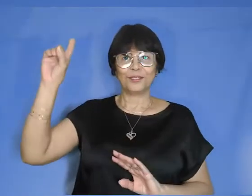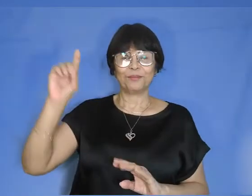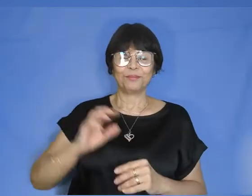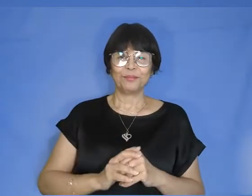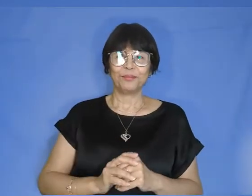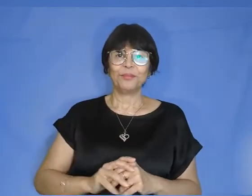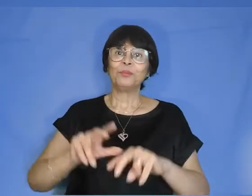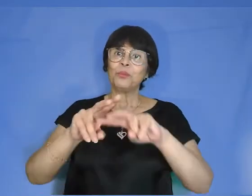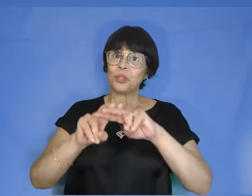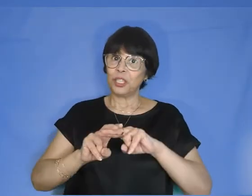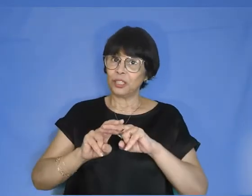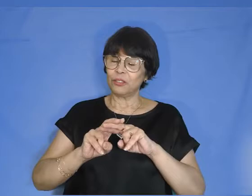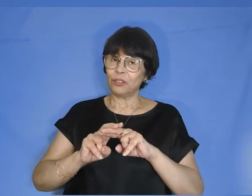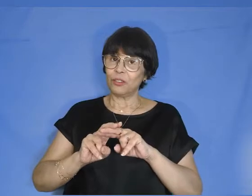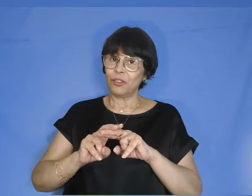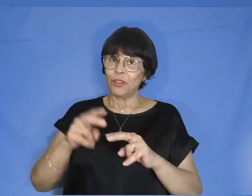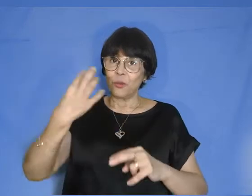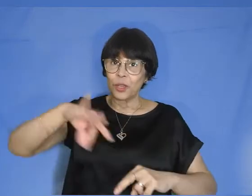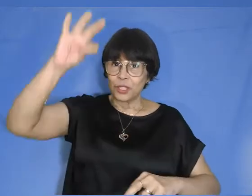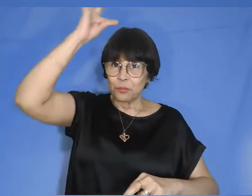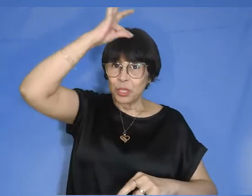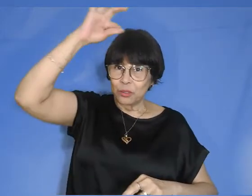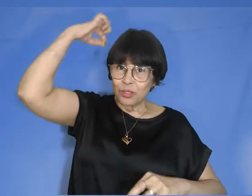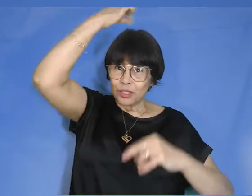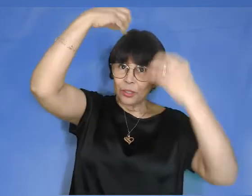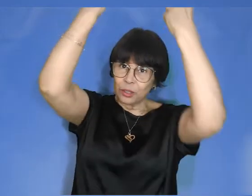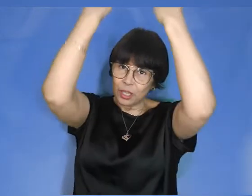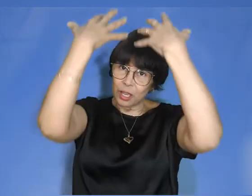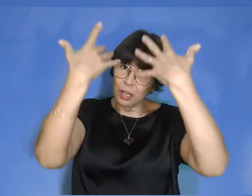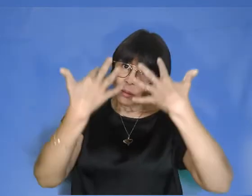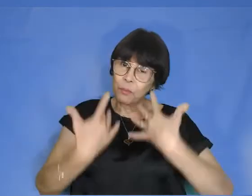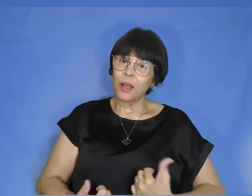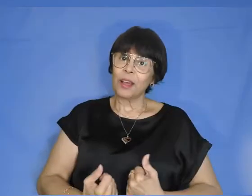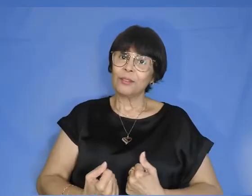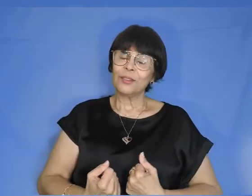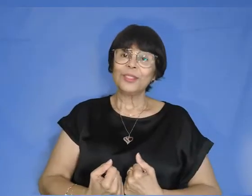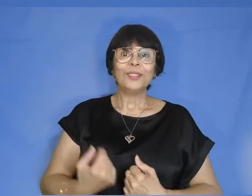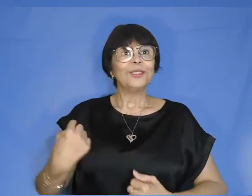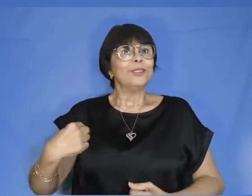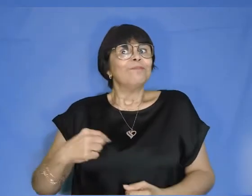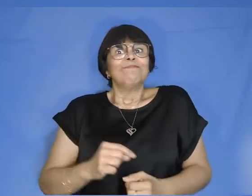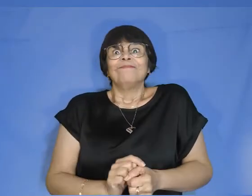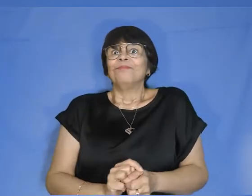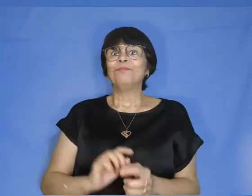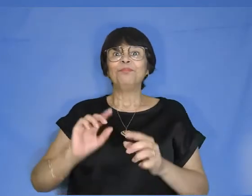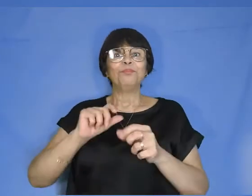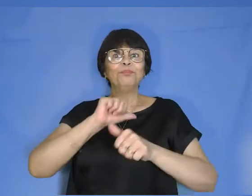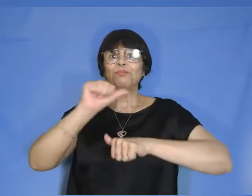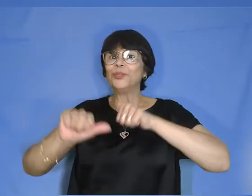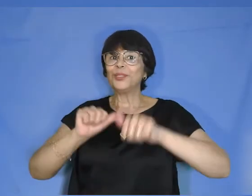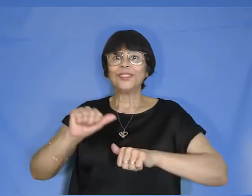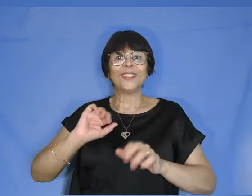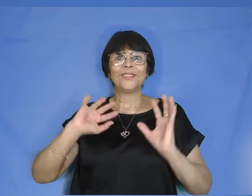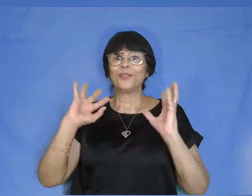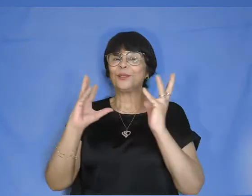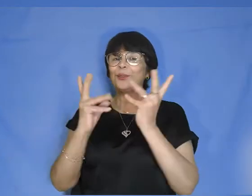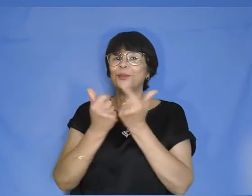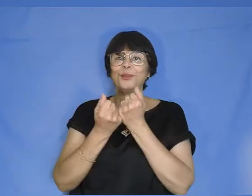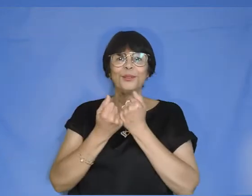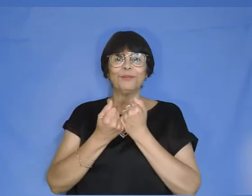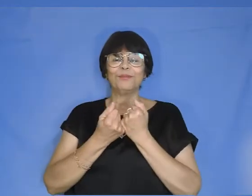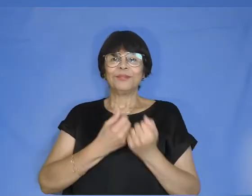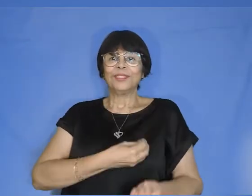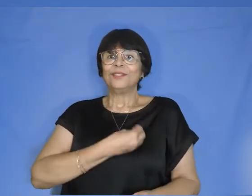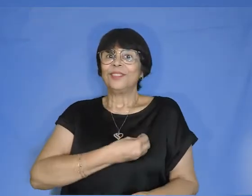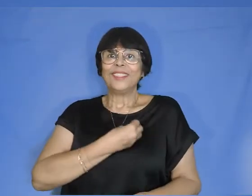nós. Louvar a Deus quando você vai olhar para o carro e o pneu está furado. Deus, eu não entendo